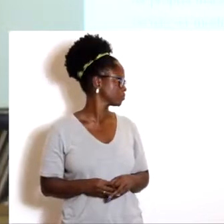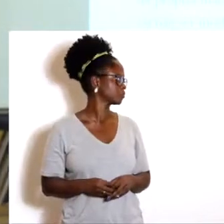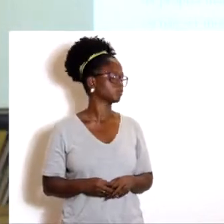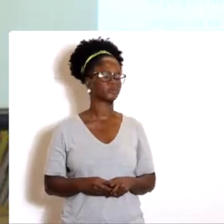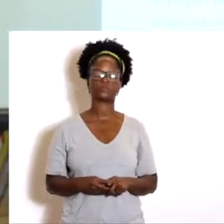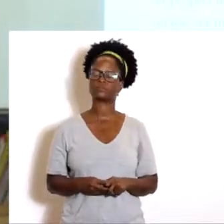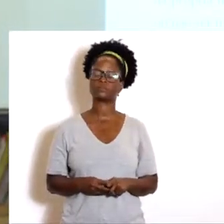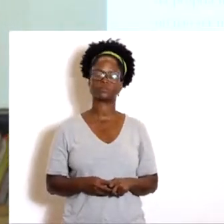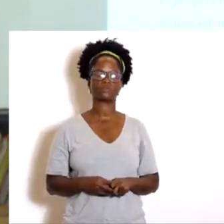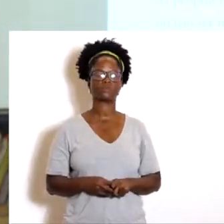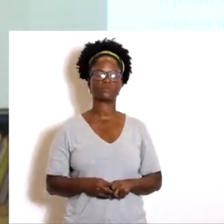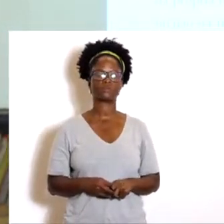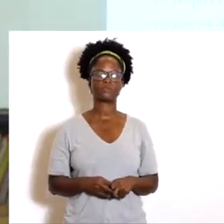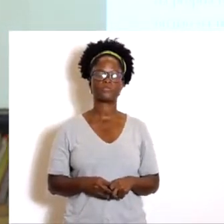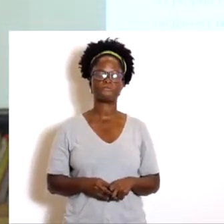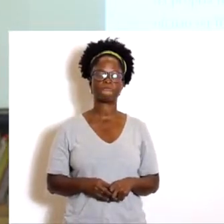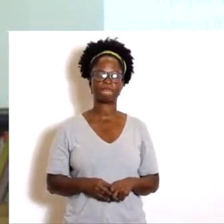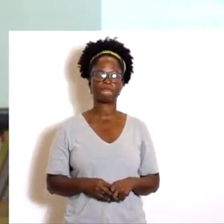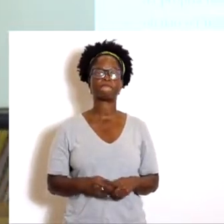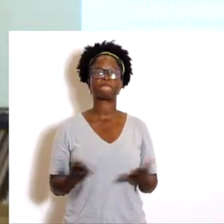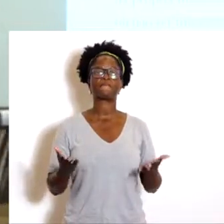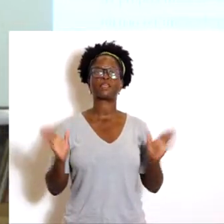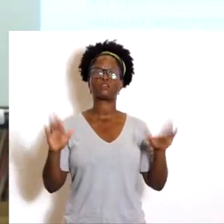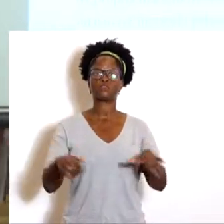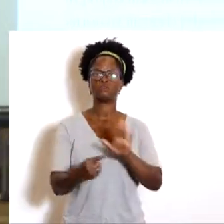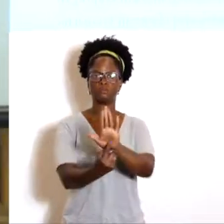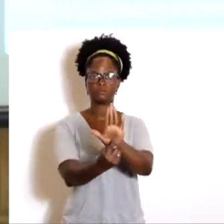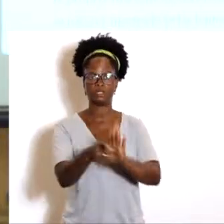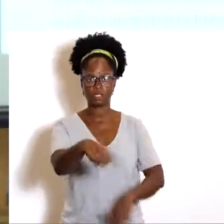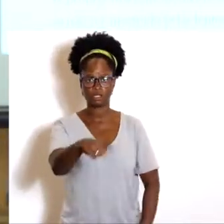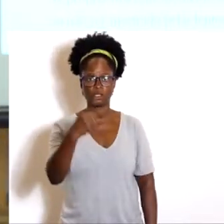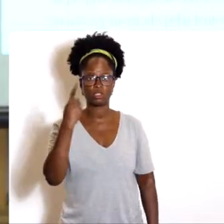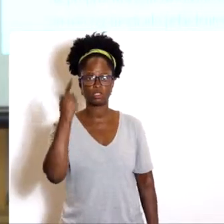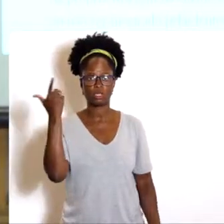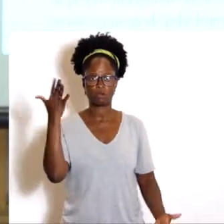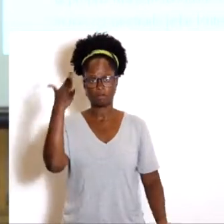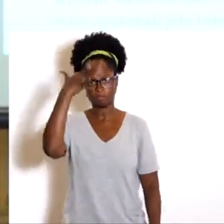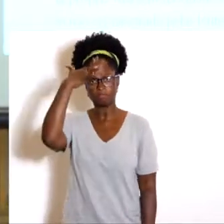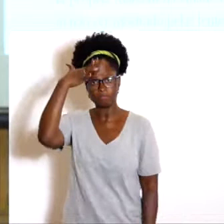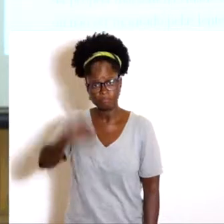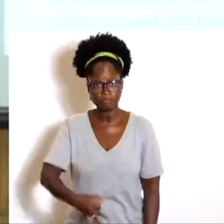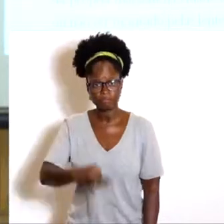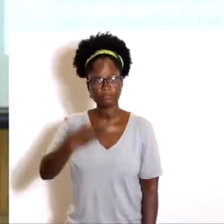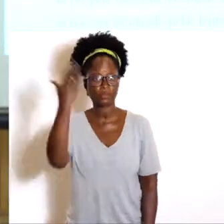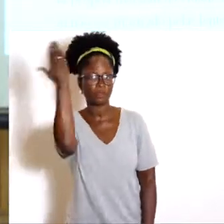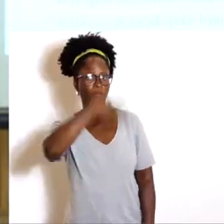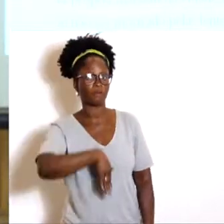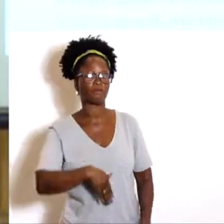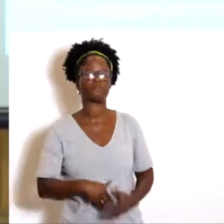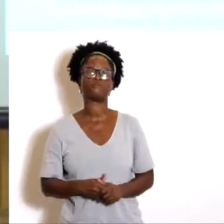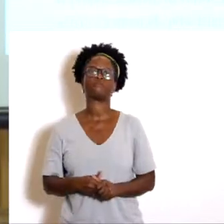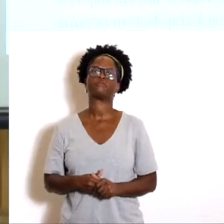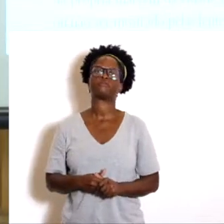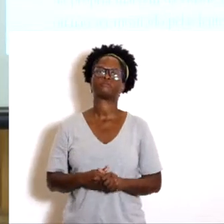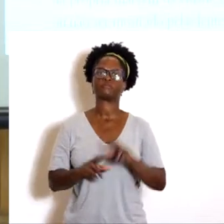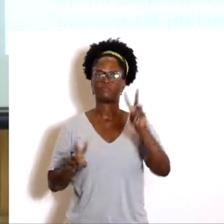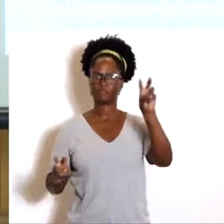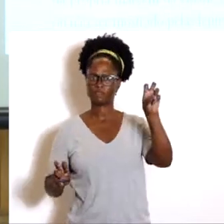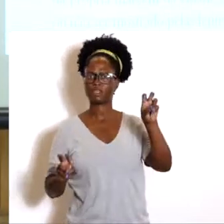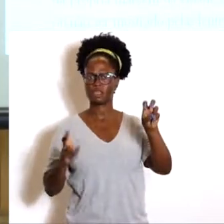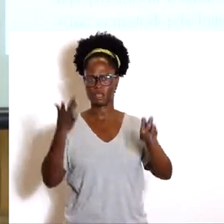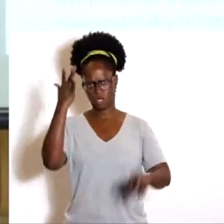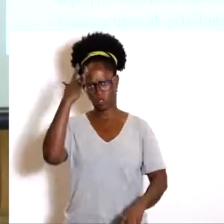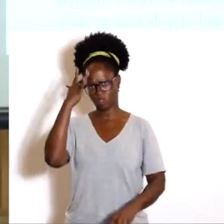é toda a gente constatar isso uma das falas que eu acho mais